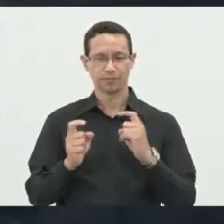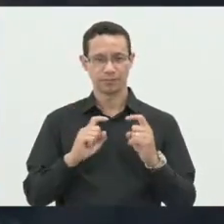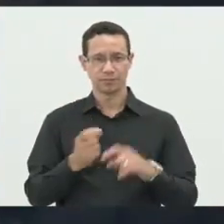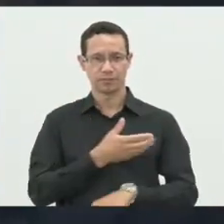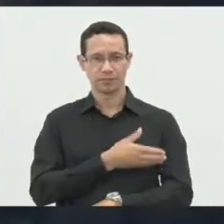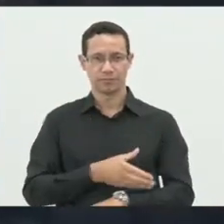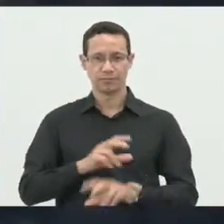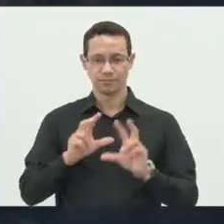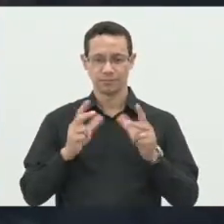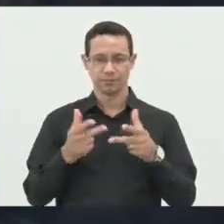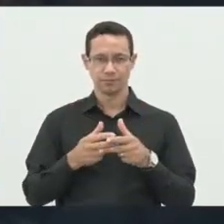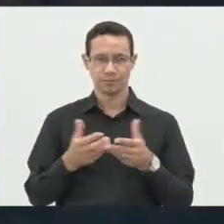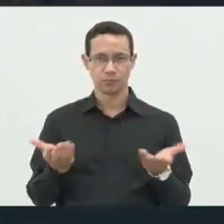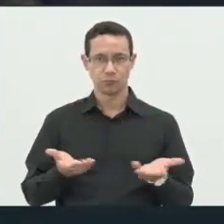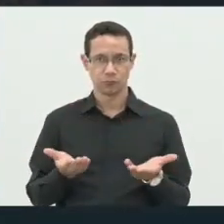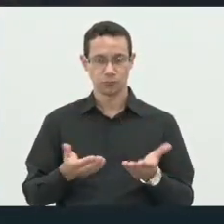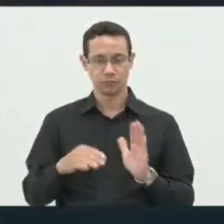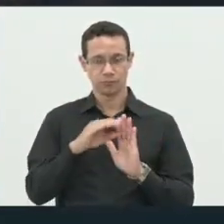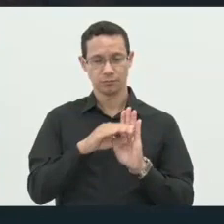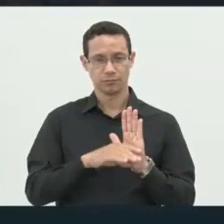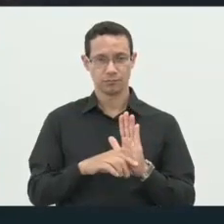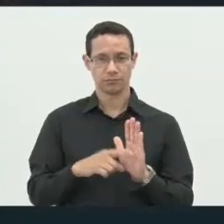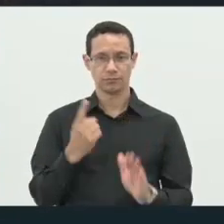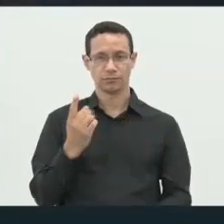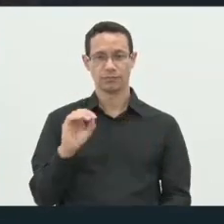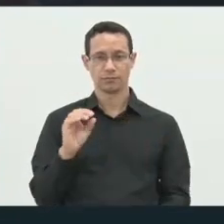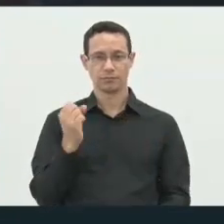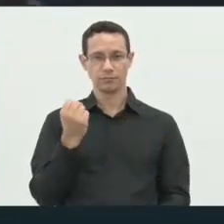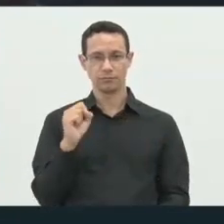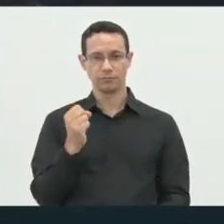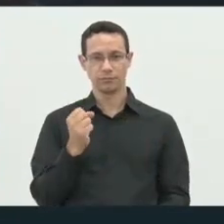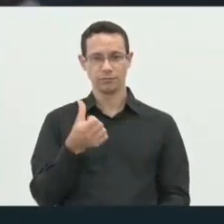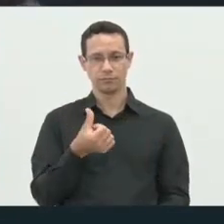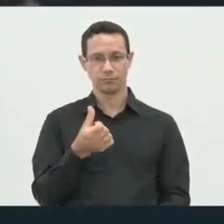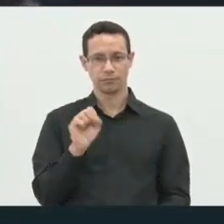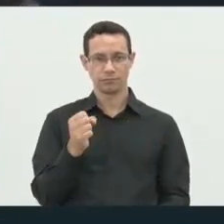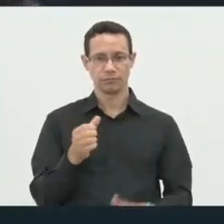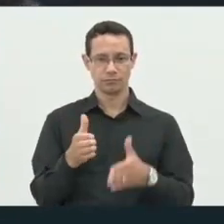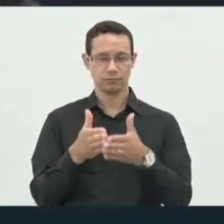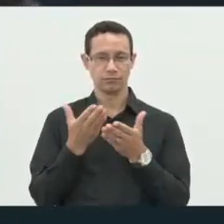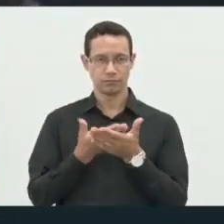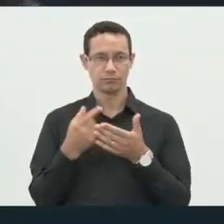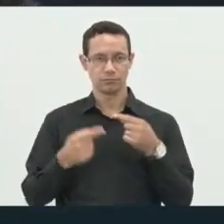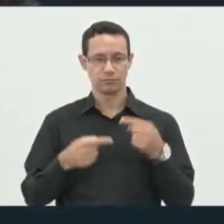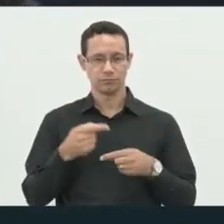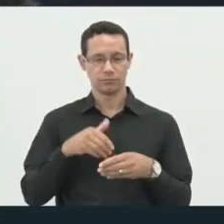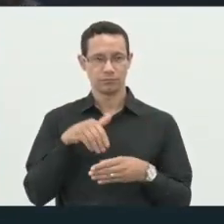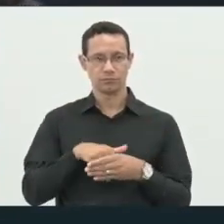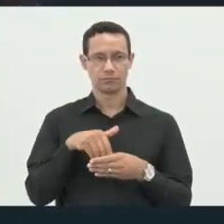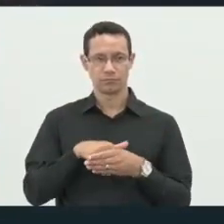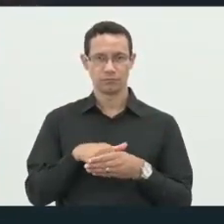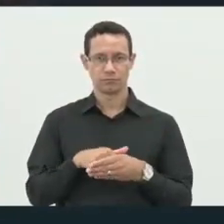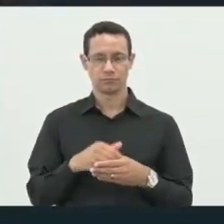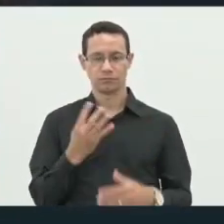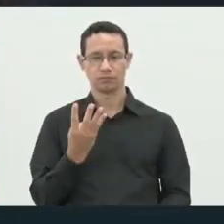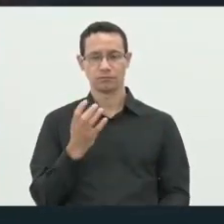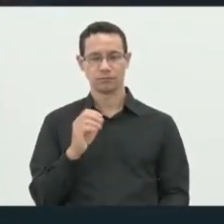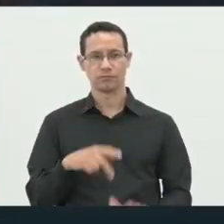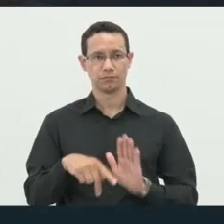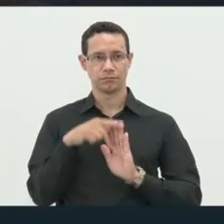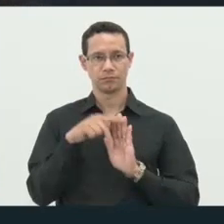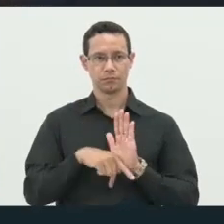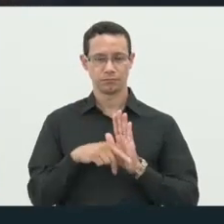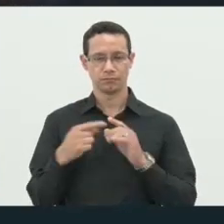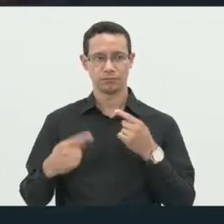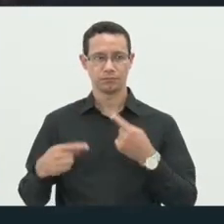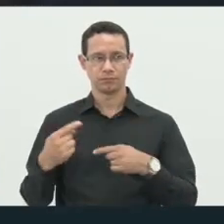na pauta do grande expediente a 108 itens são 68 requerimentos para serem discutidos e votados e 40 projetos para serem